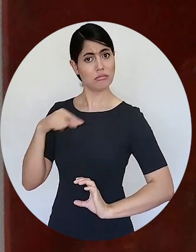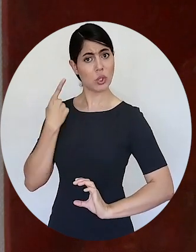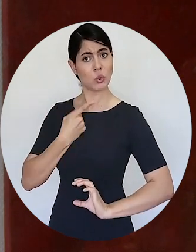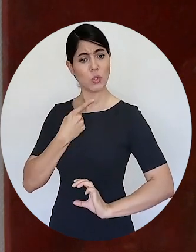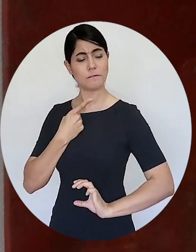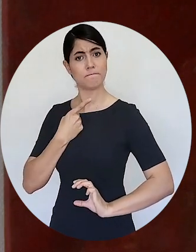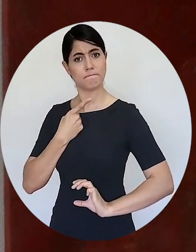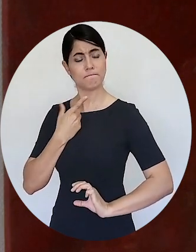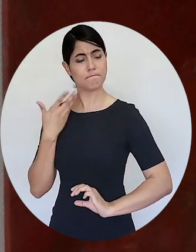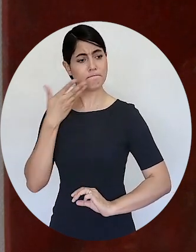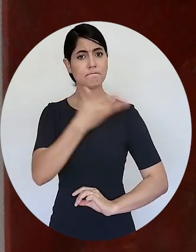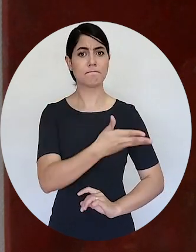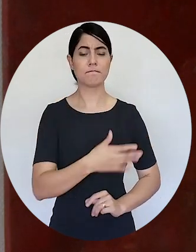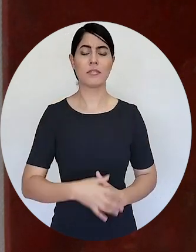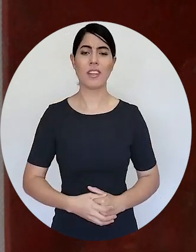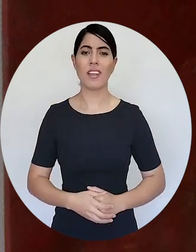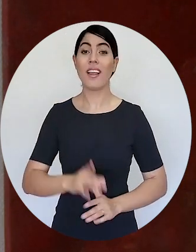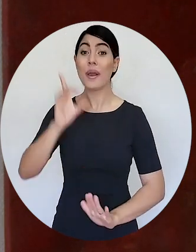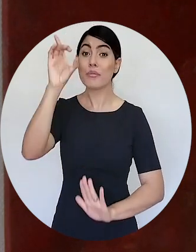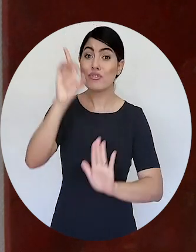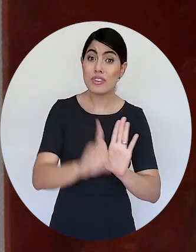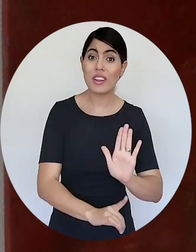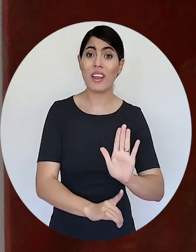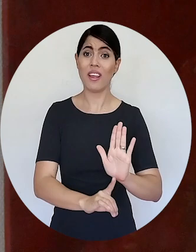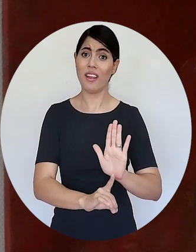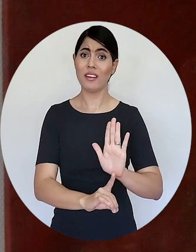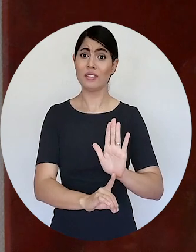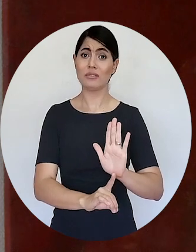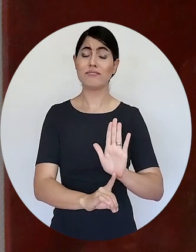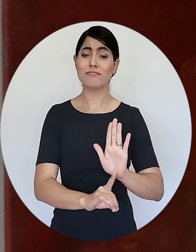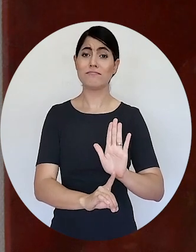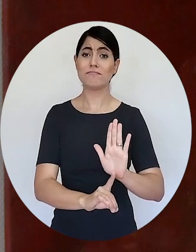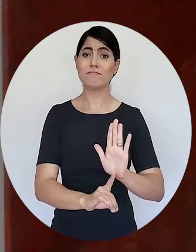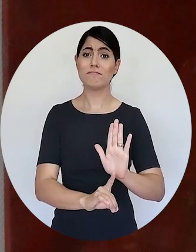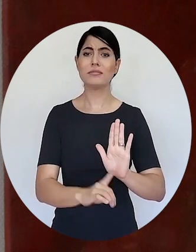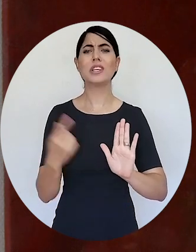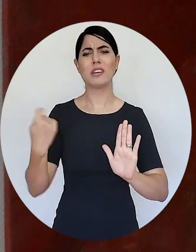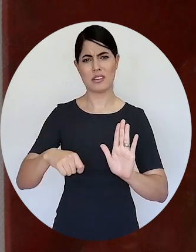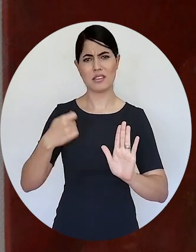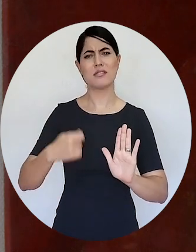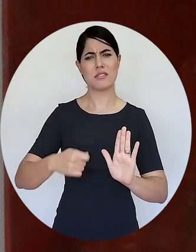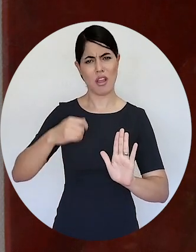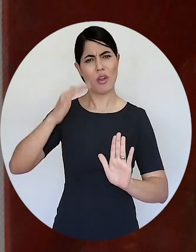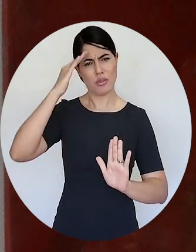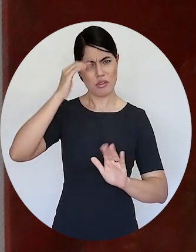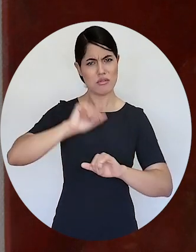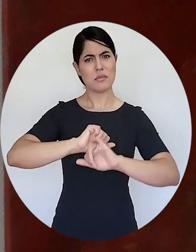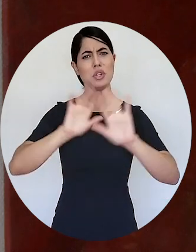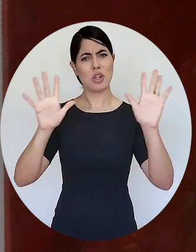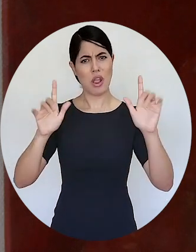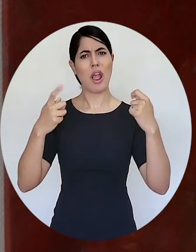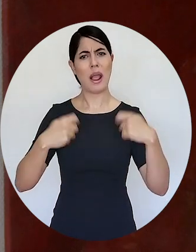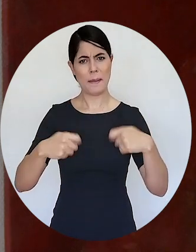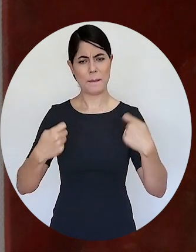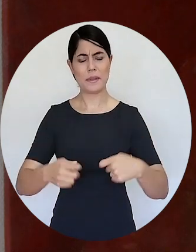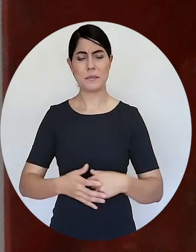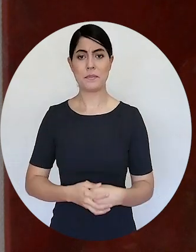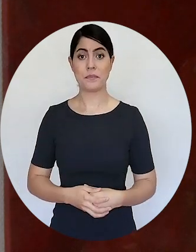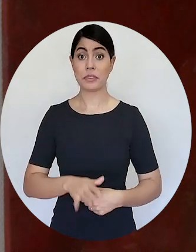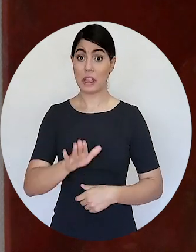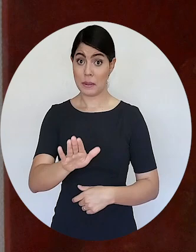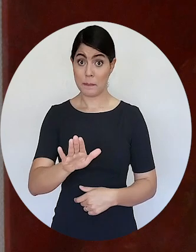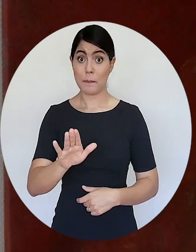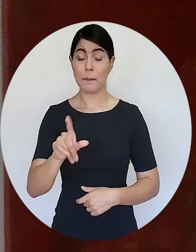magistrado. Nós sabemos que é um direito, uma prerrogativa que deve ser utilizada com bom senso, com